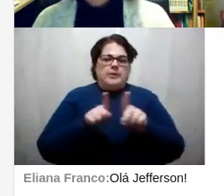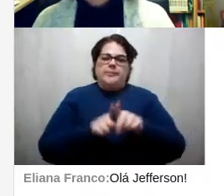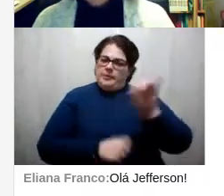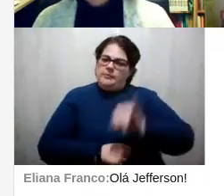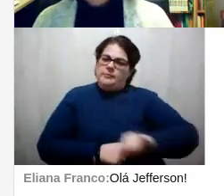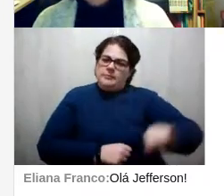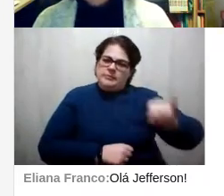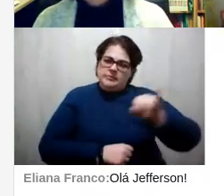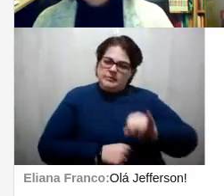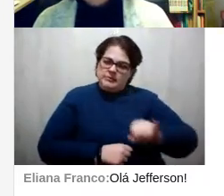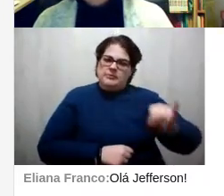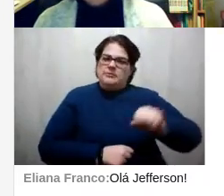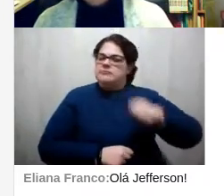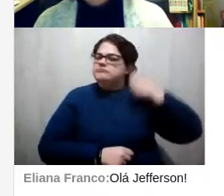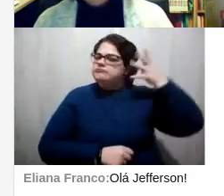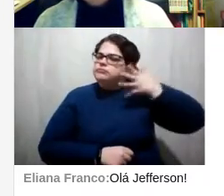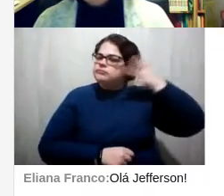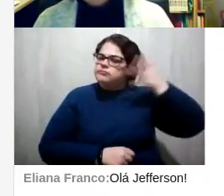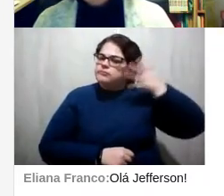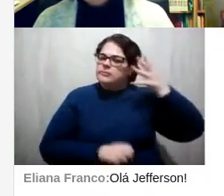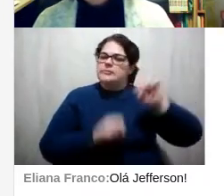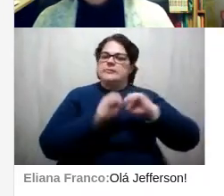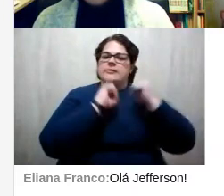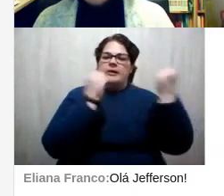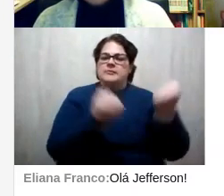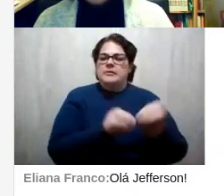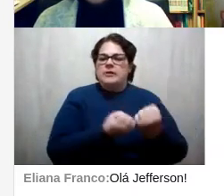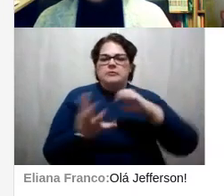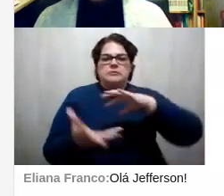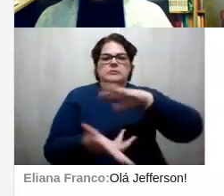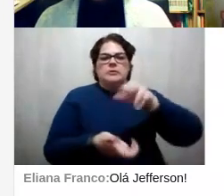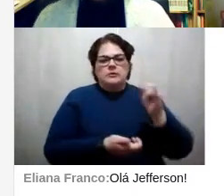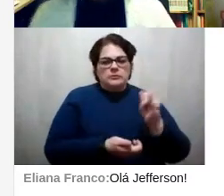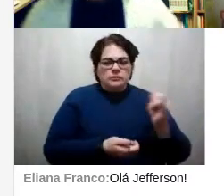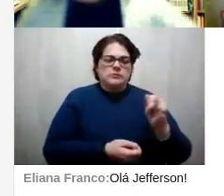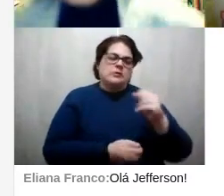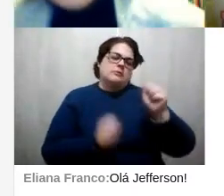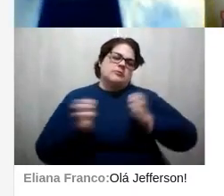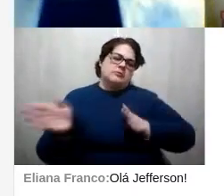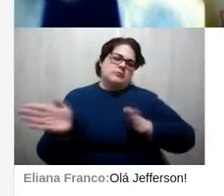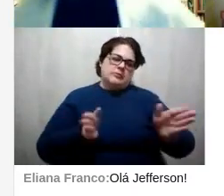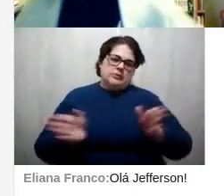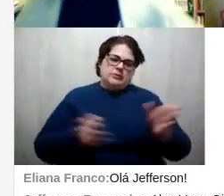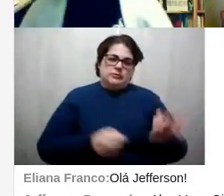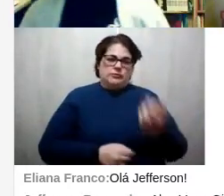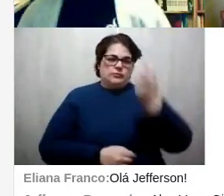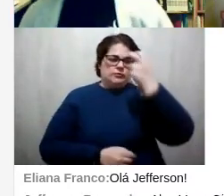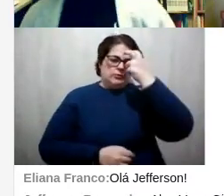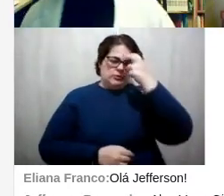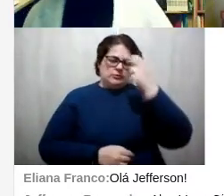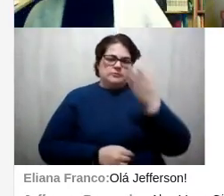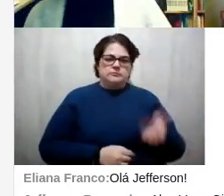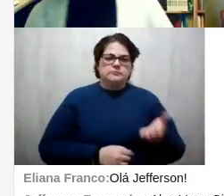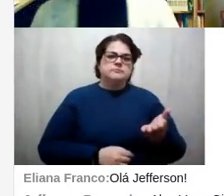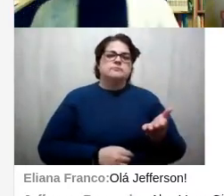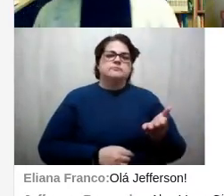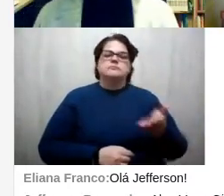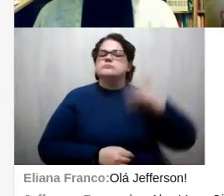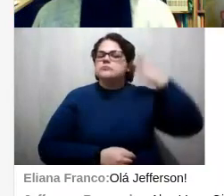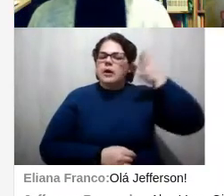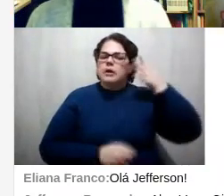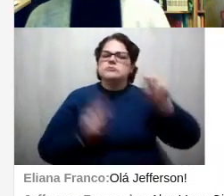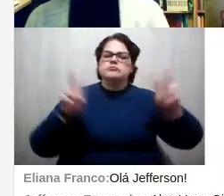importante, palestra do Seminário Internacional de Acessibilidade Cultural, a palestra que vai falar um pouquinho sobre